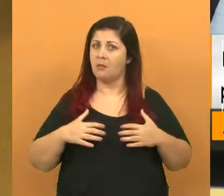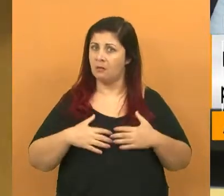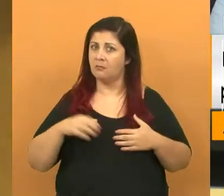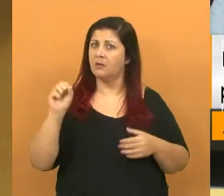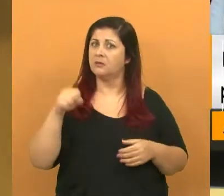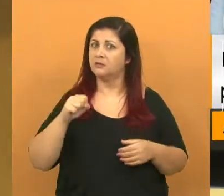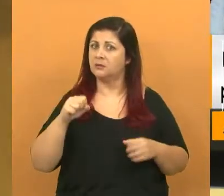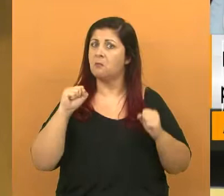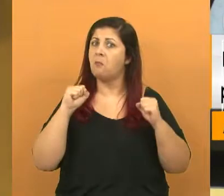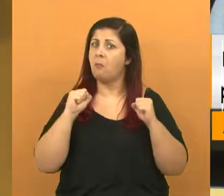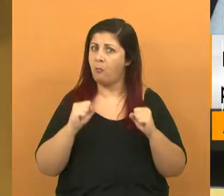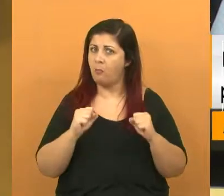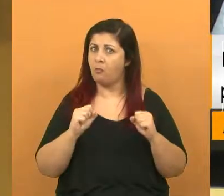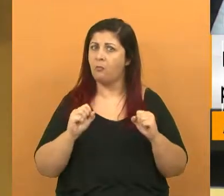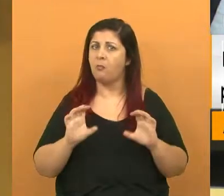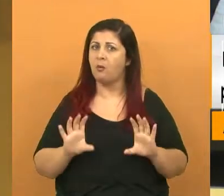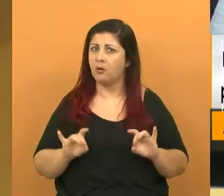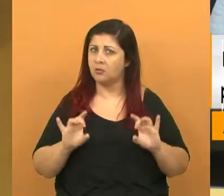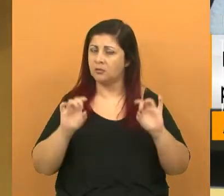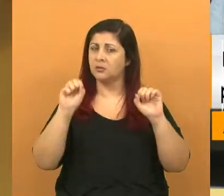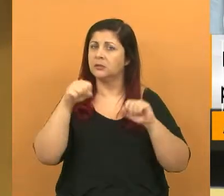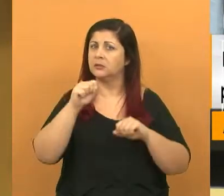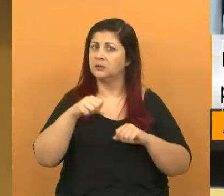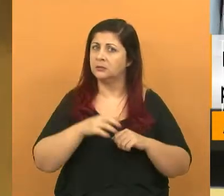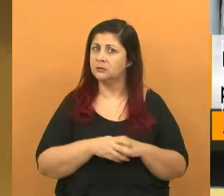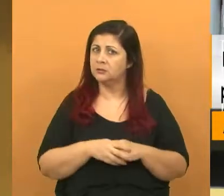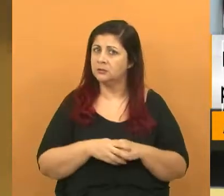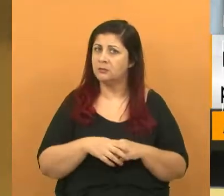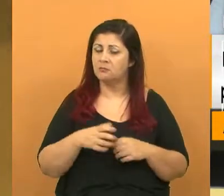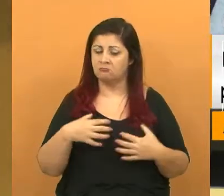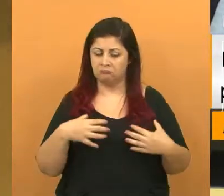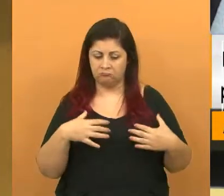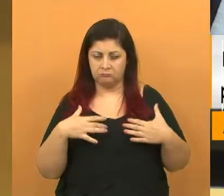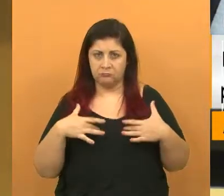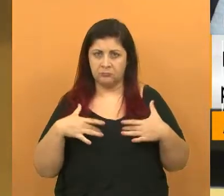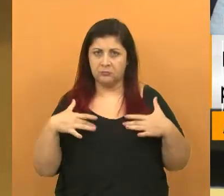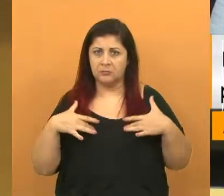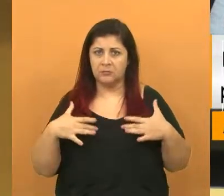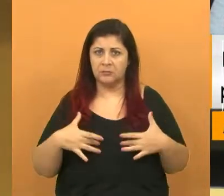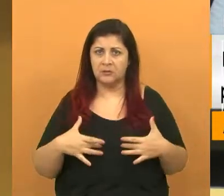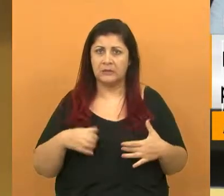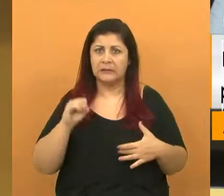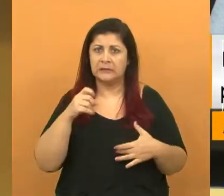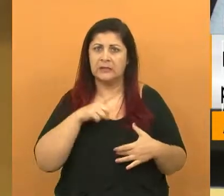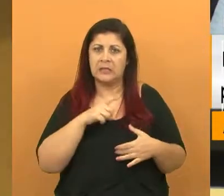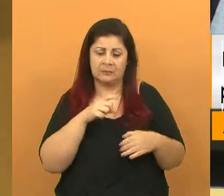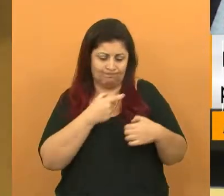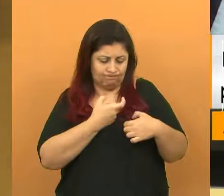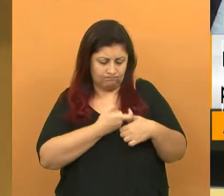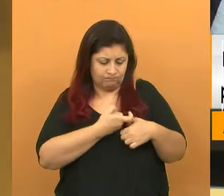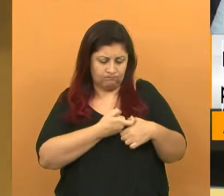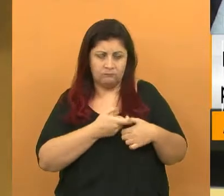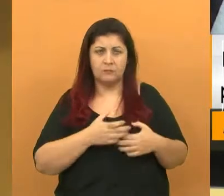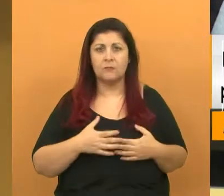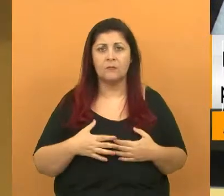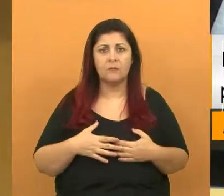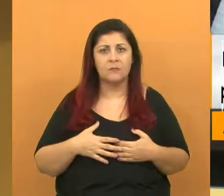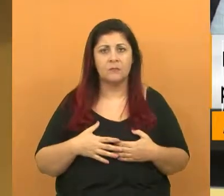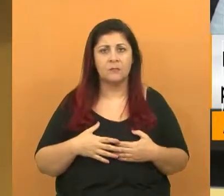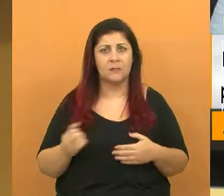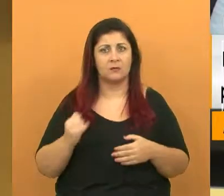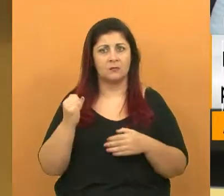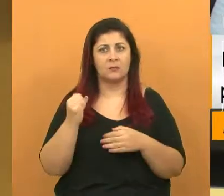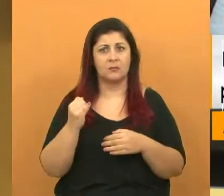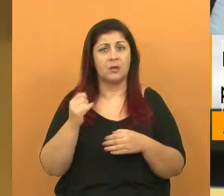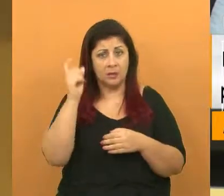de mama também, então o homem tem que se examinar para ver se tem algum nódulo palpável, alguma coisa, porque é